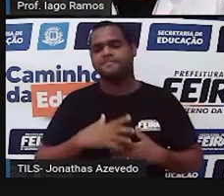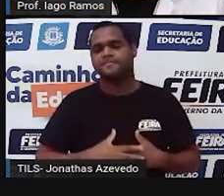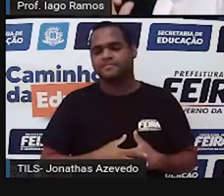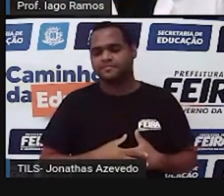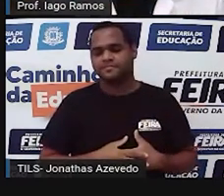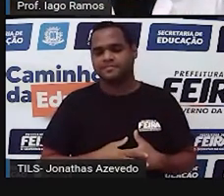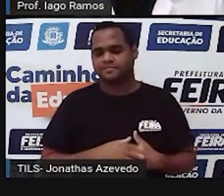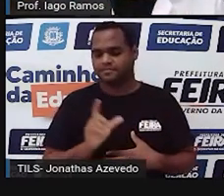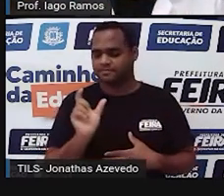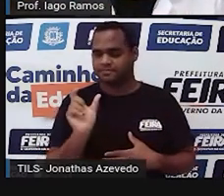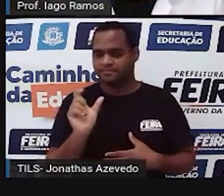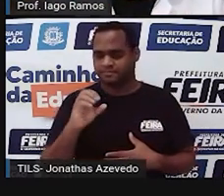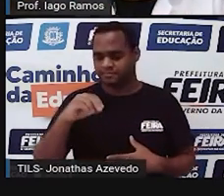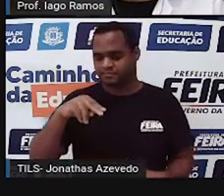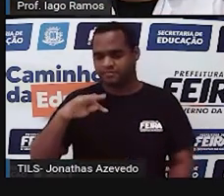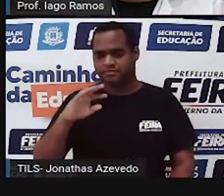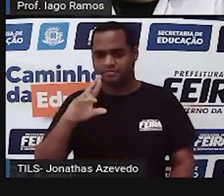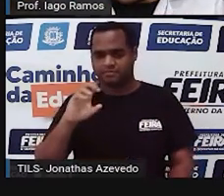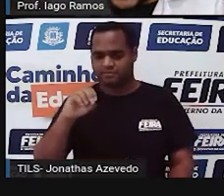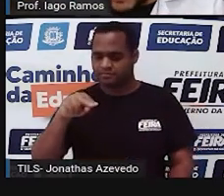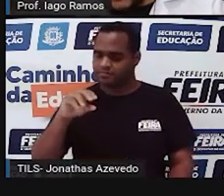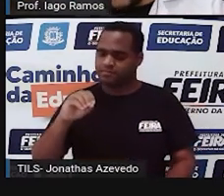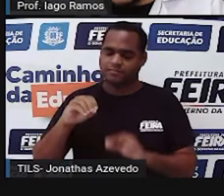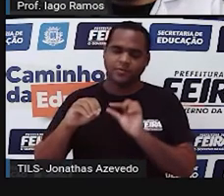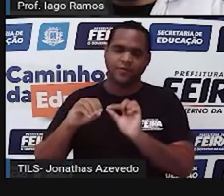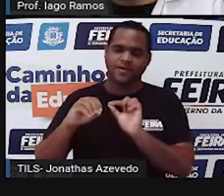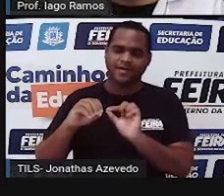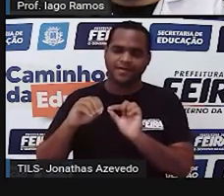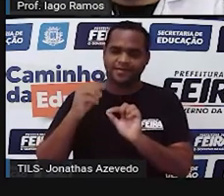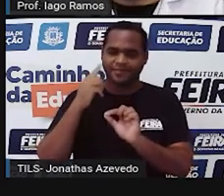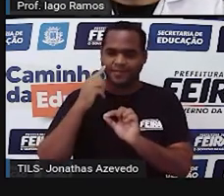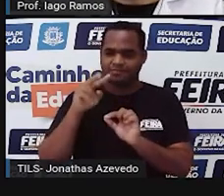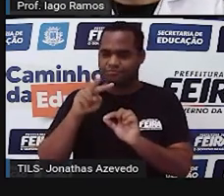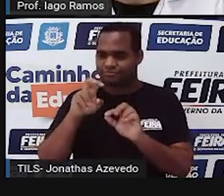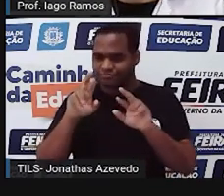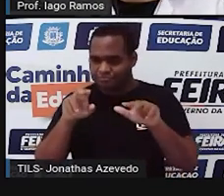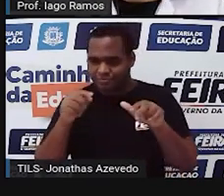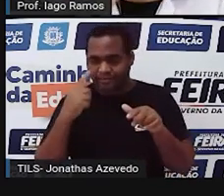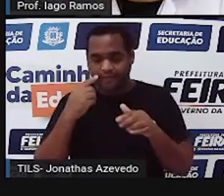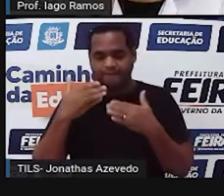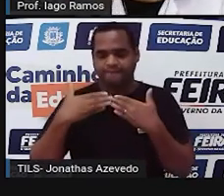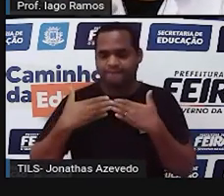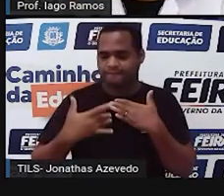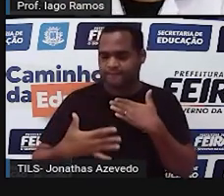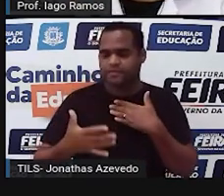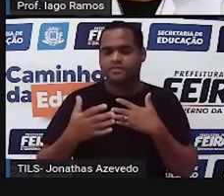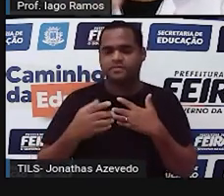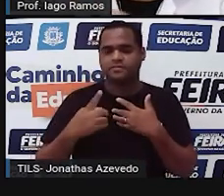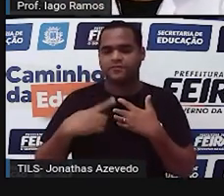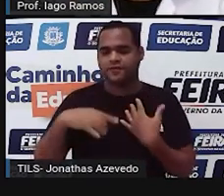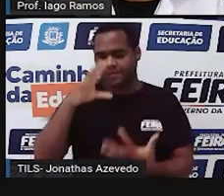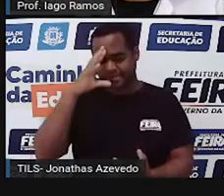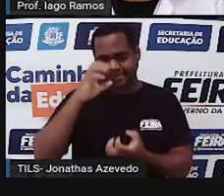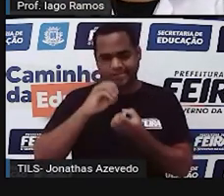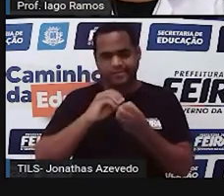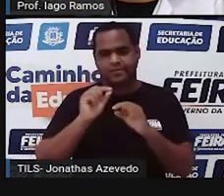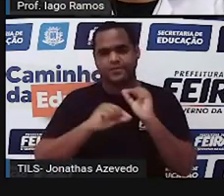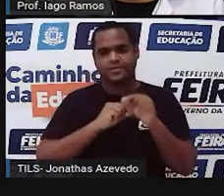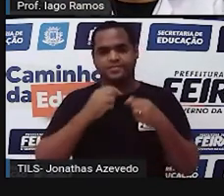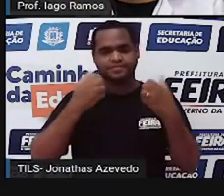essa palavra Contorno é bastante interessante Porque a partir dela né a gente vai entender uma